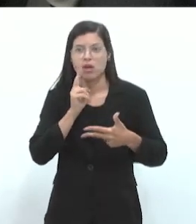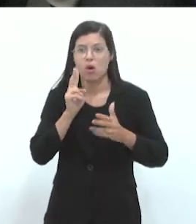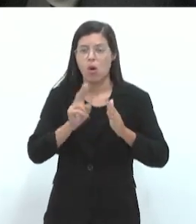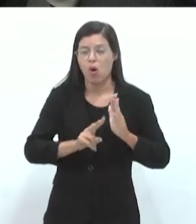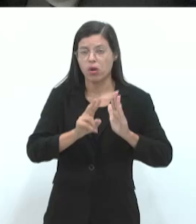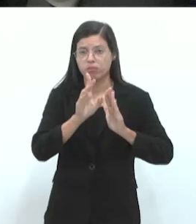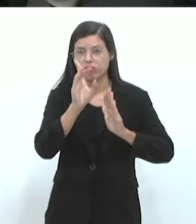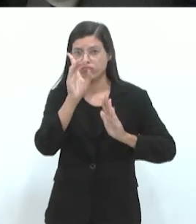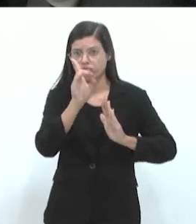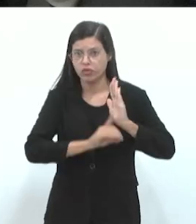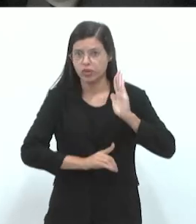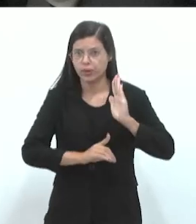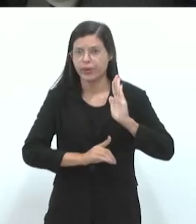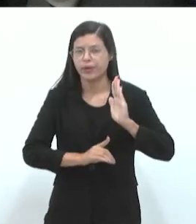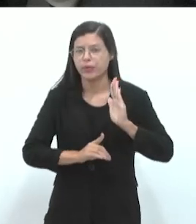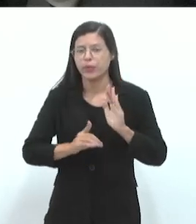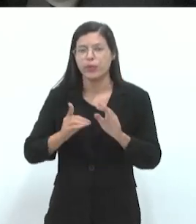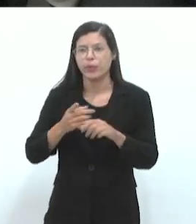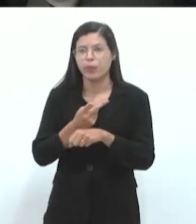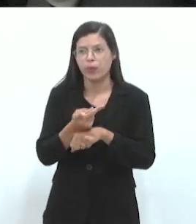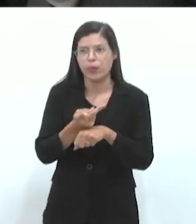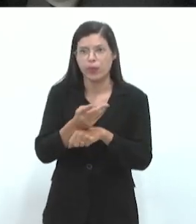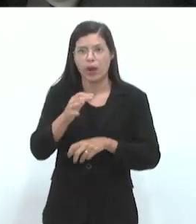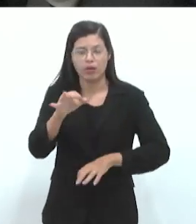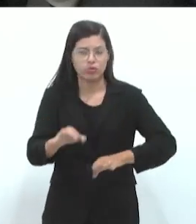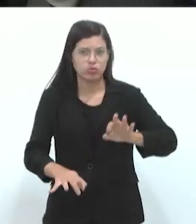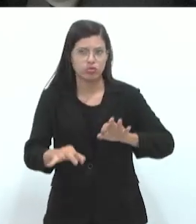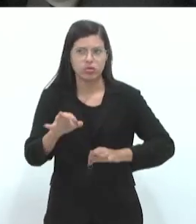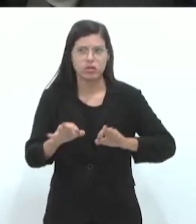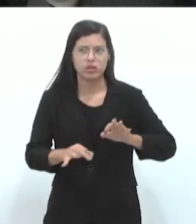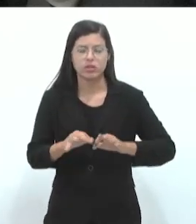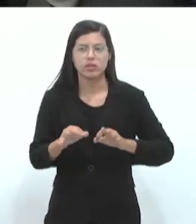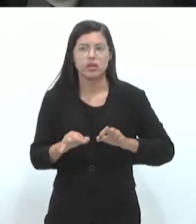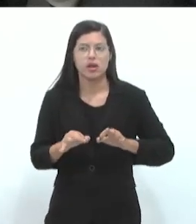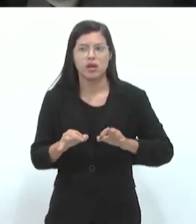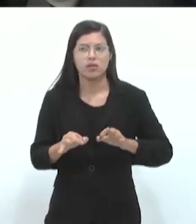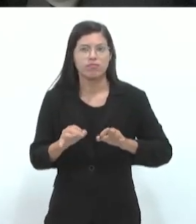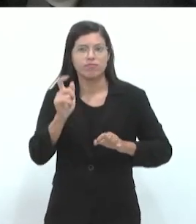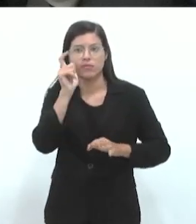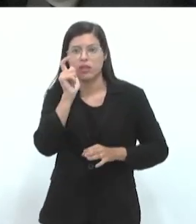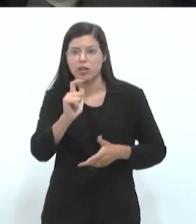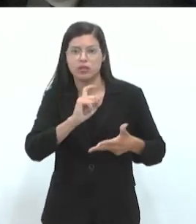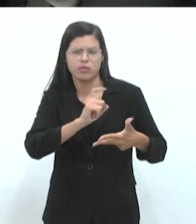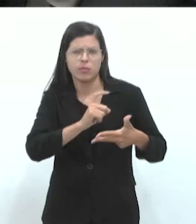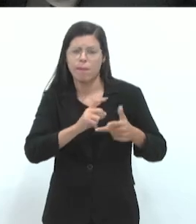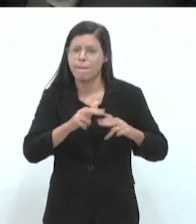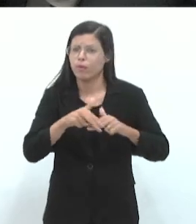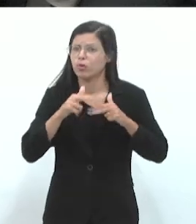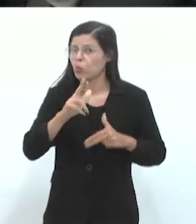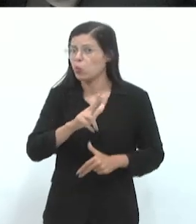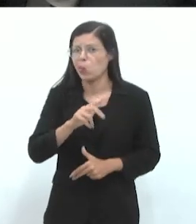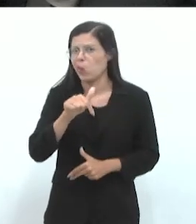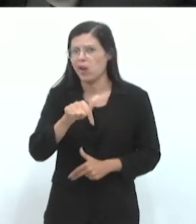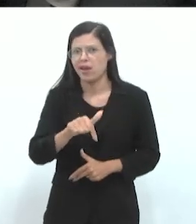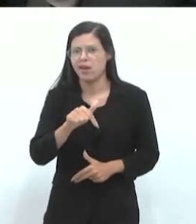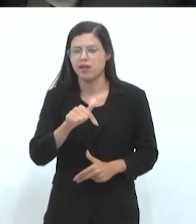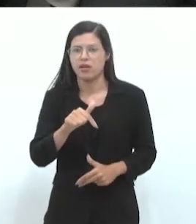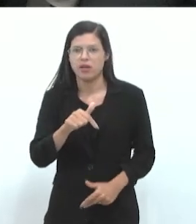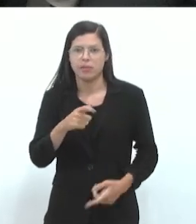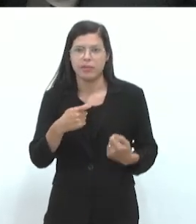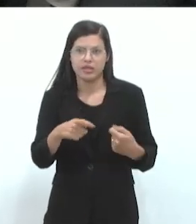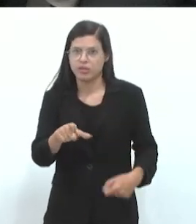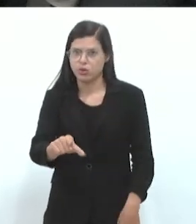busca a justiça, buscando a defesa dos interesses do Poder Executivo. Por isso, não é ela que tem que definir isso. Quem tem que definir